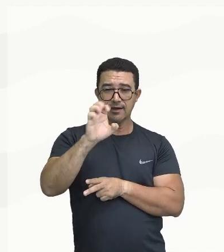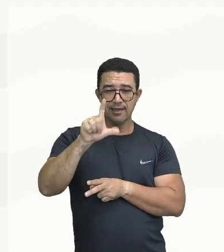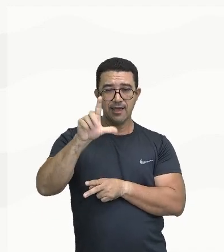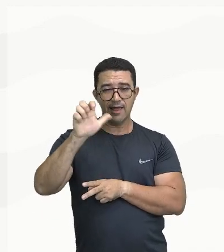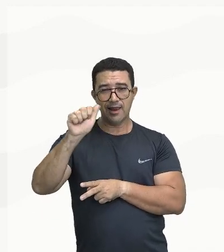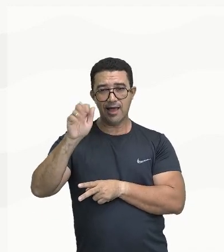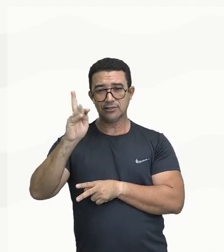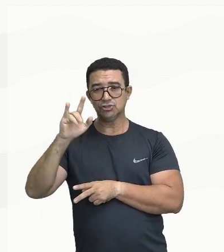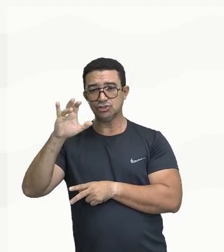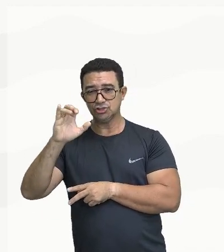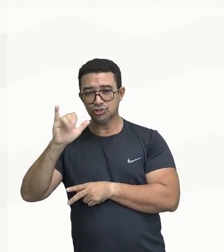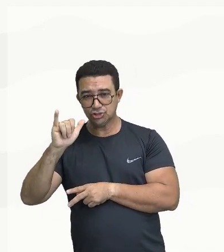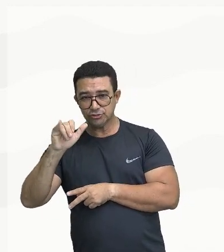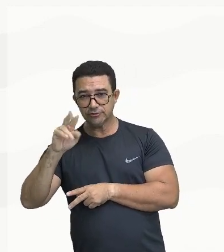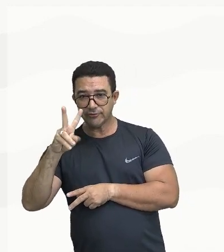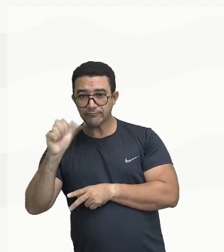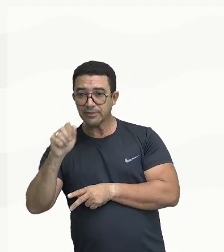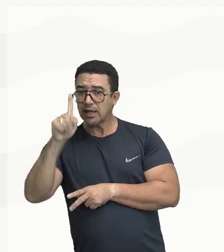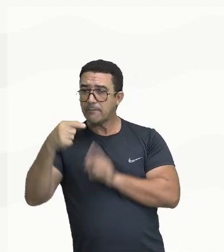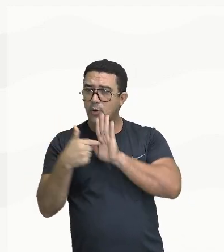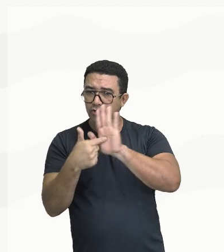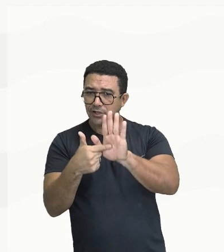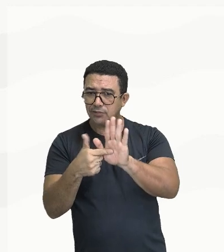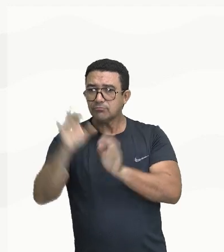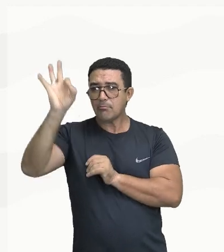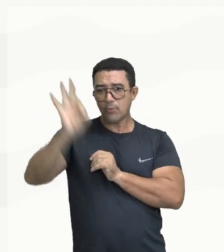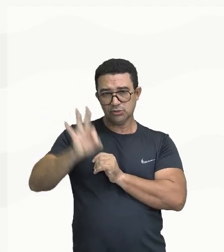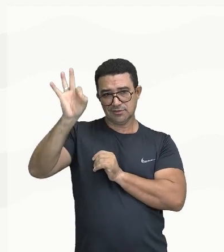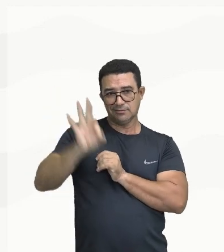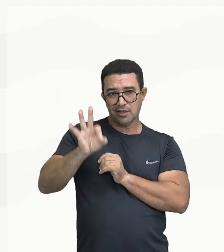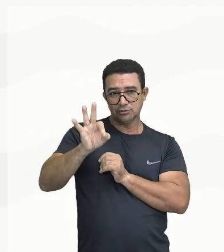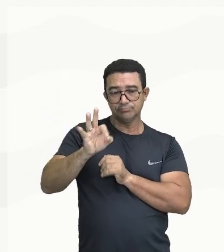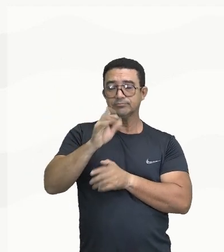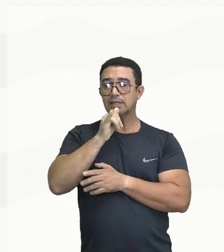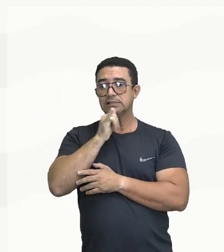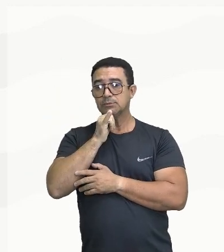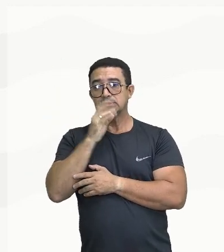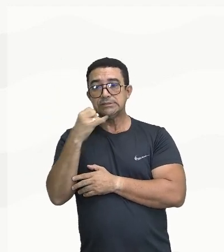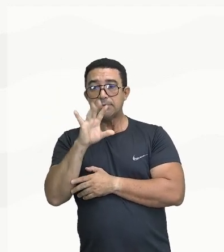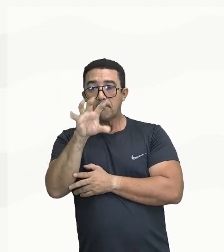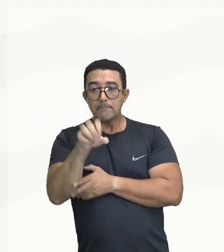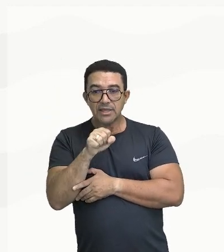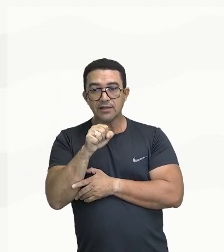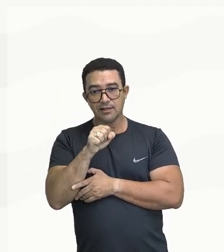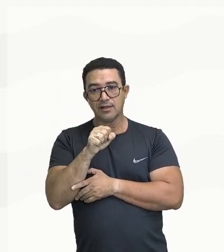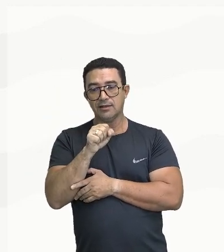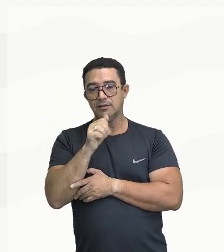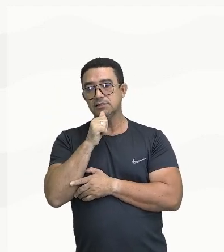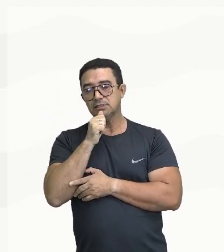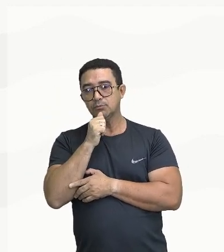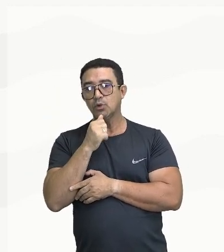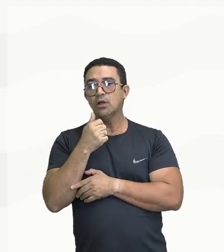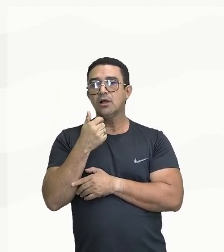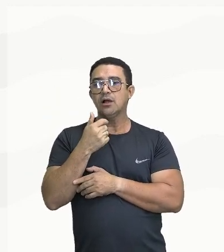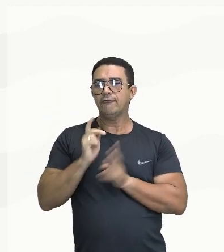em porcentagem. Então, se a gente pegar a última frequência relativa que a gente viu,